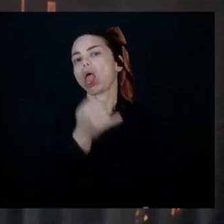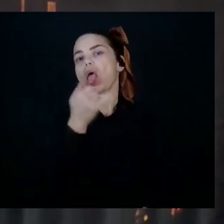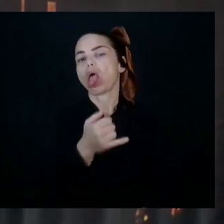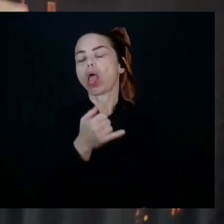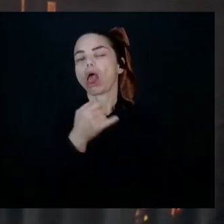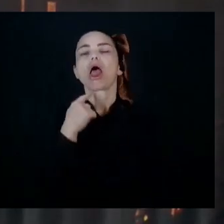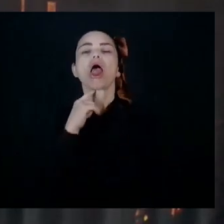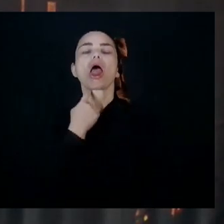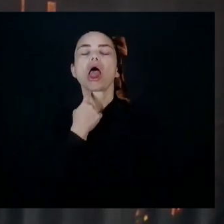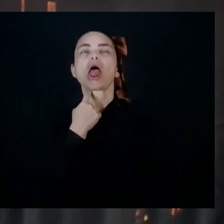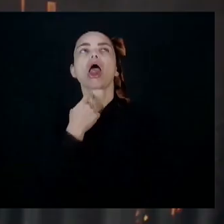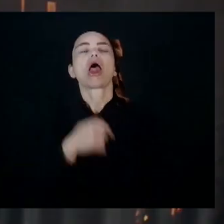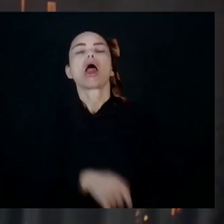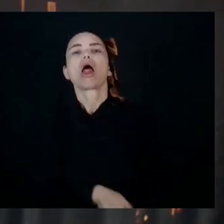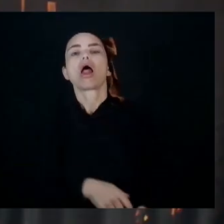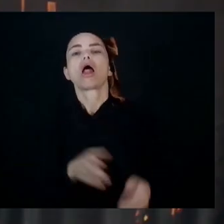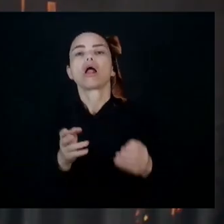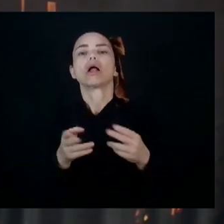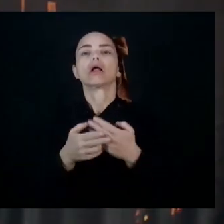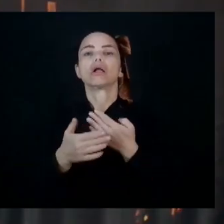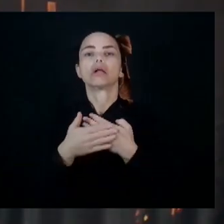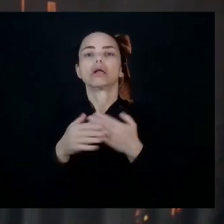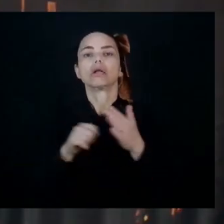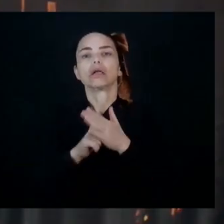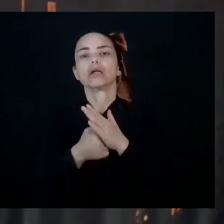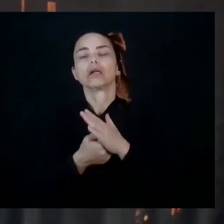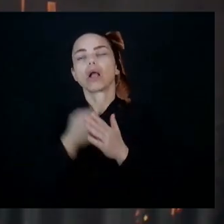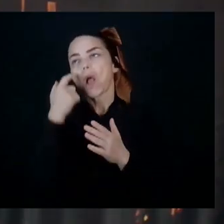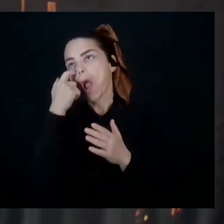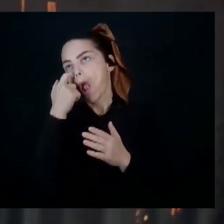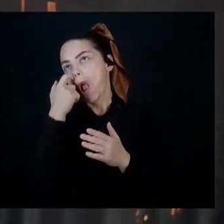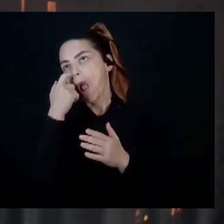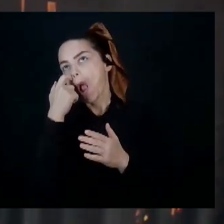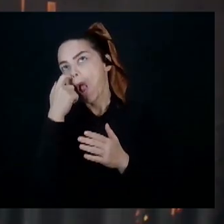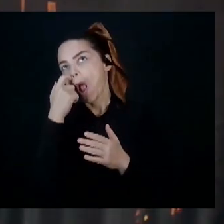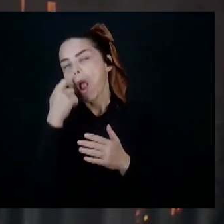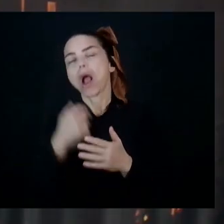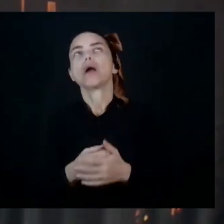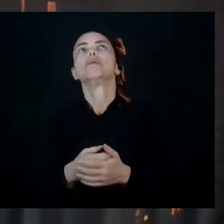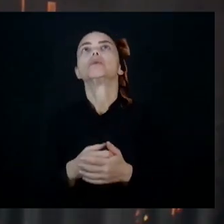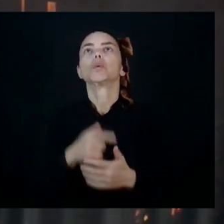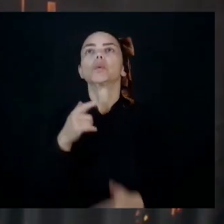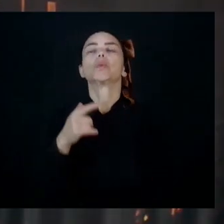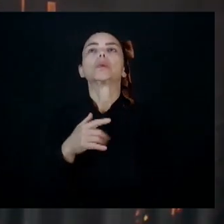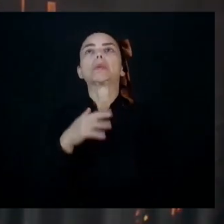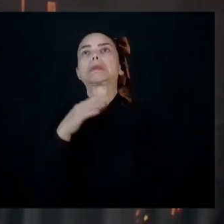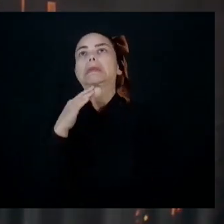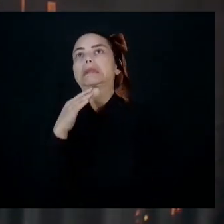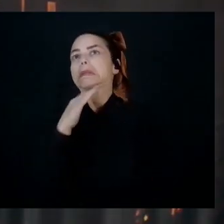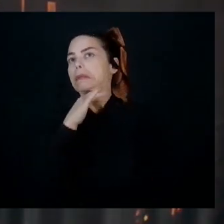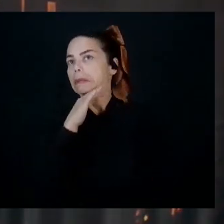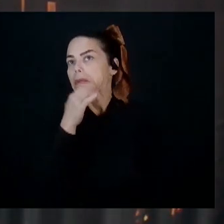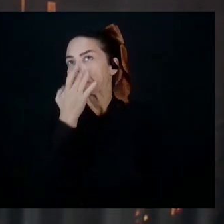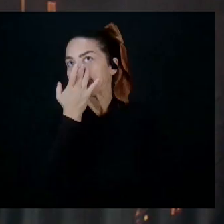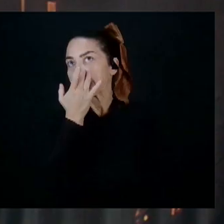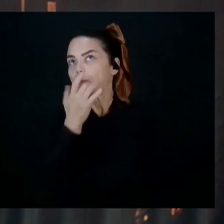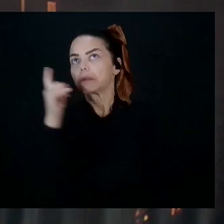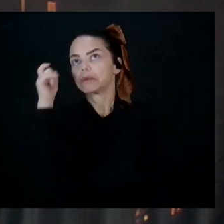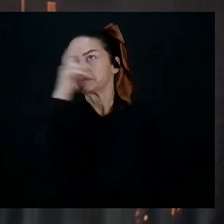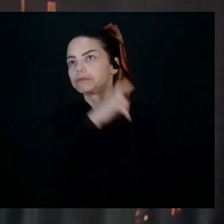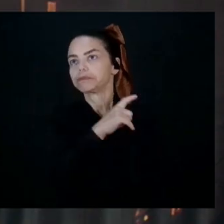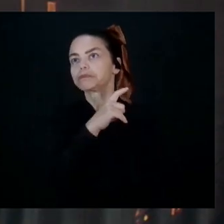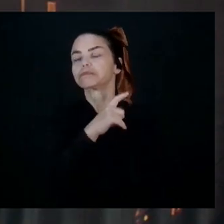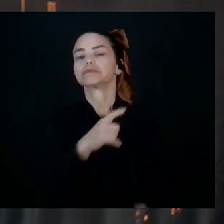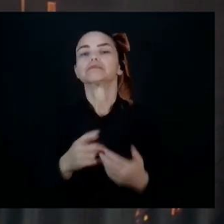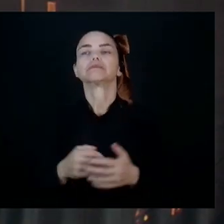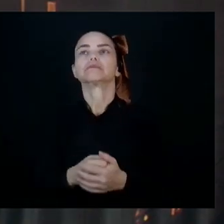então trancada, cárcere privado. Então são situações muito difíceis de se ver, né,